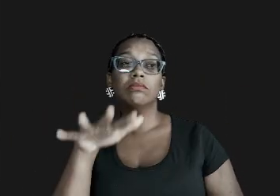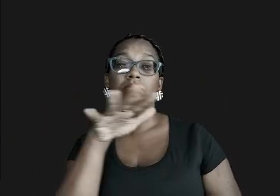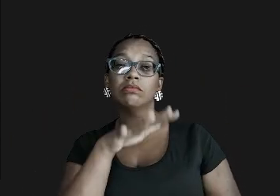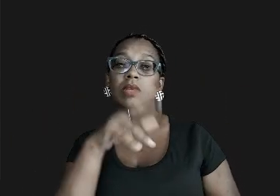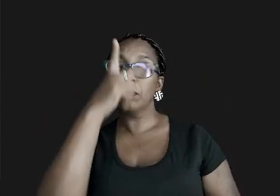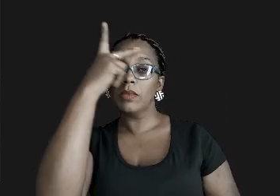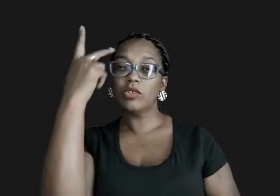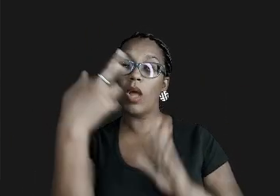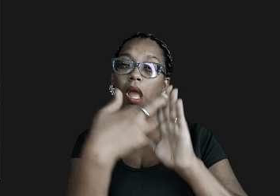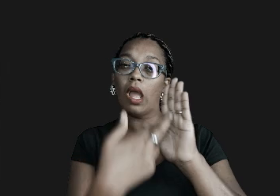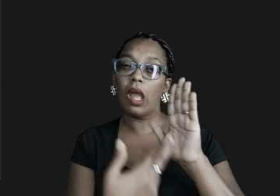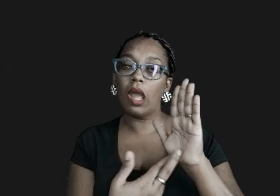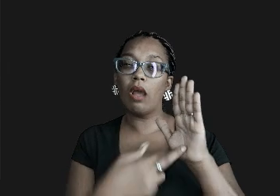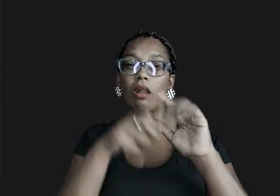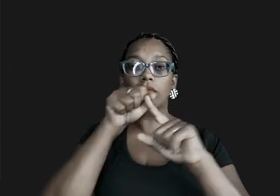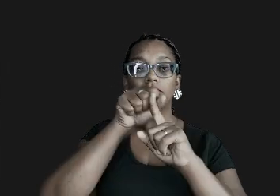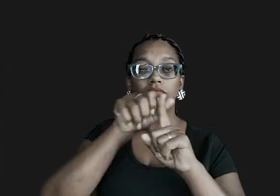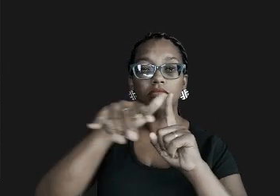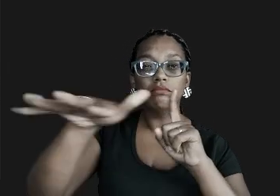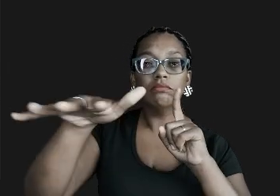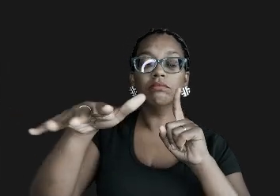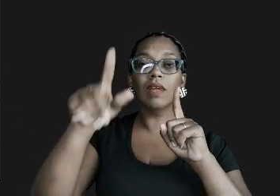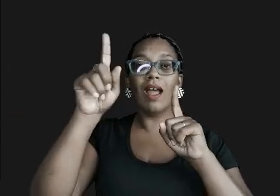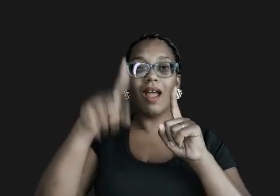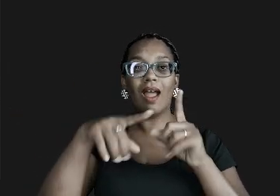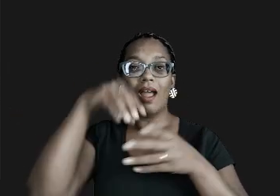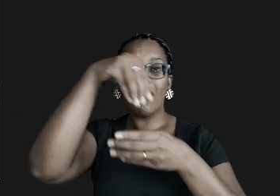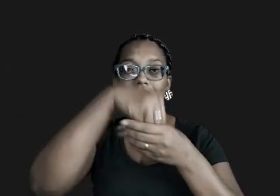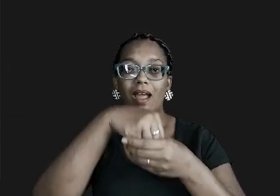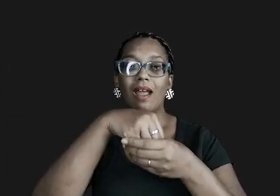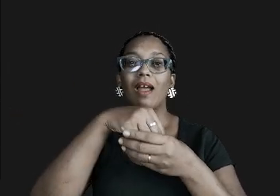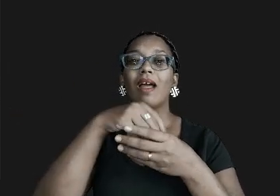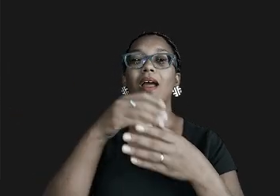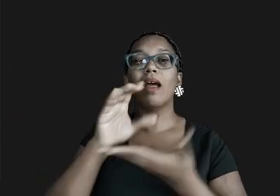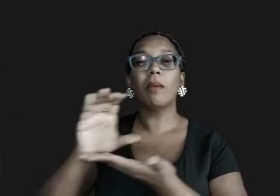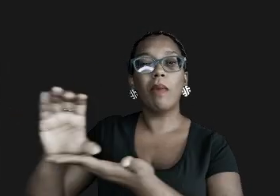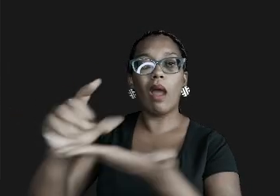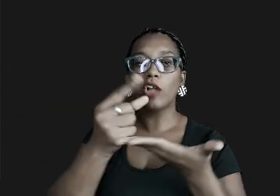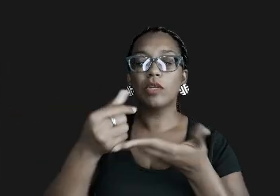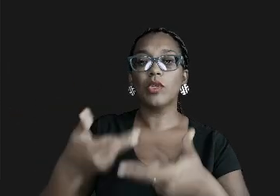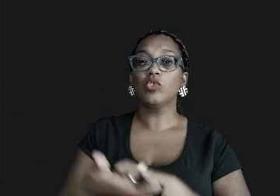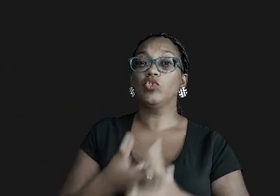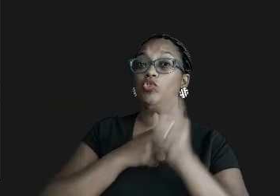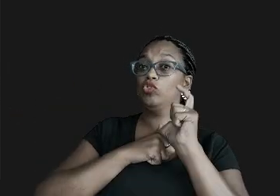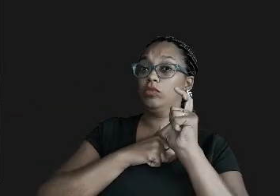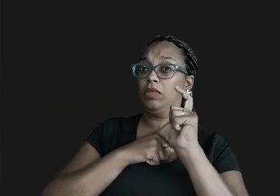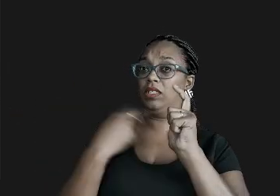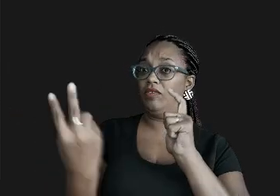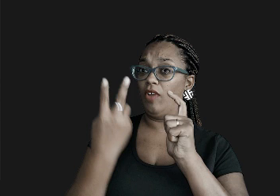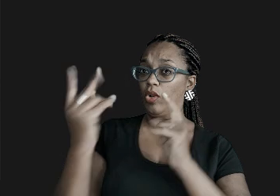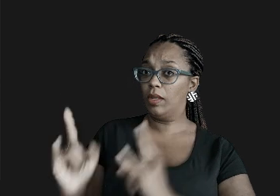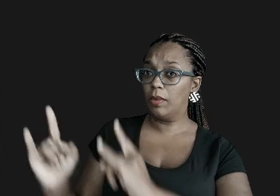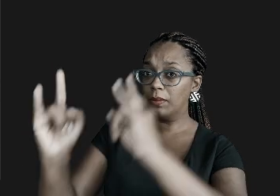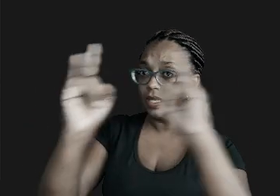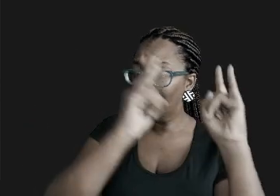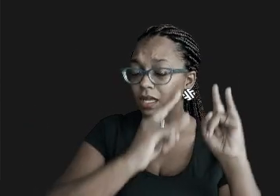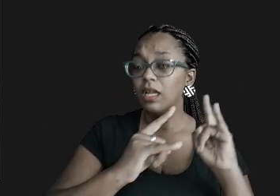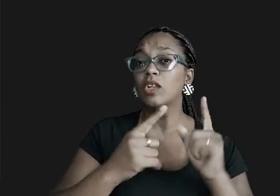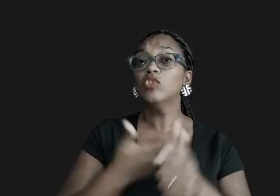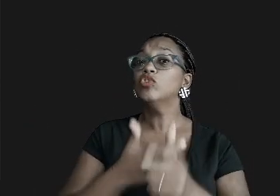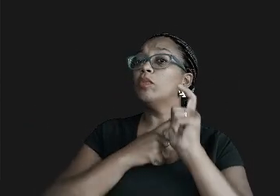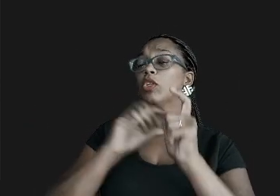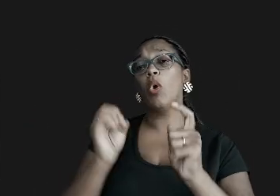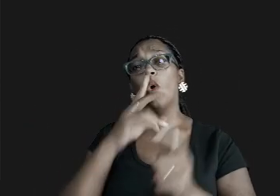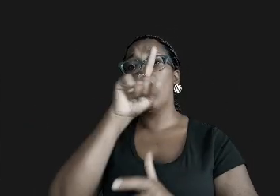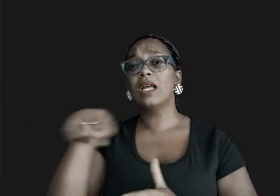regulado que são os emissores são os entes do Mercado de Capitais suspenderam a negociação de valores mobiliários suspender